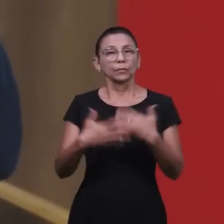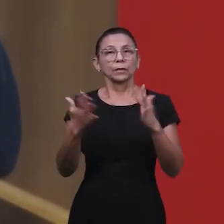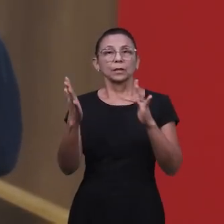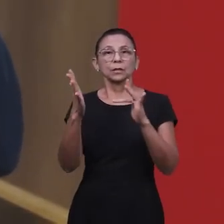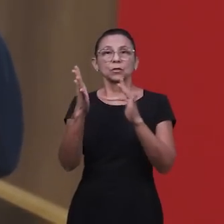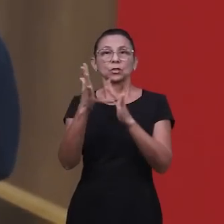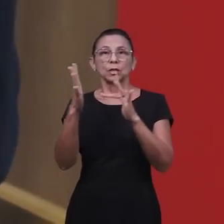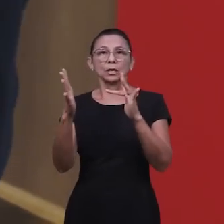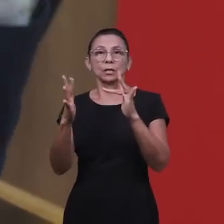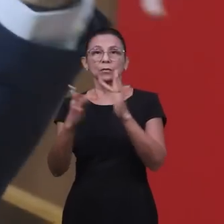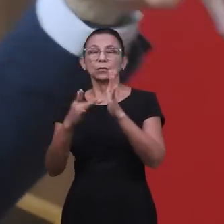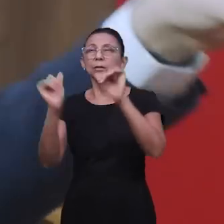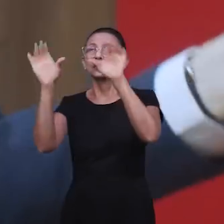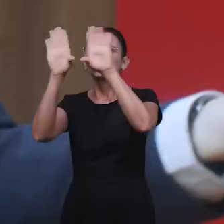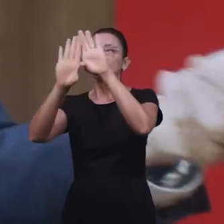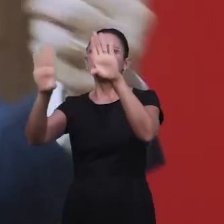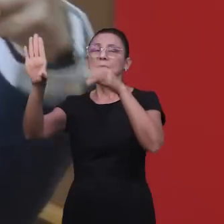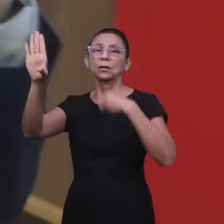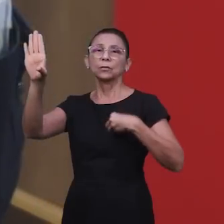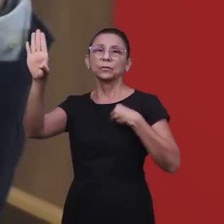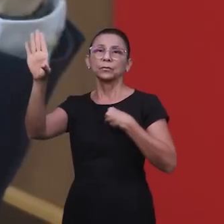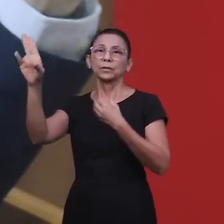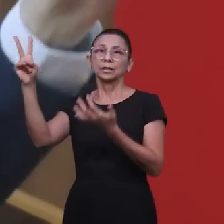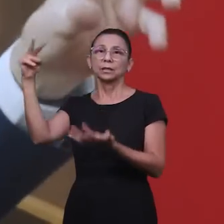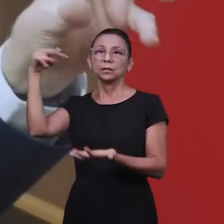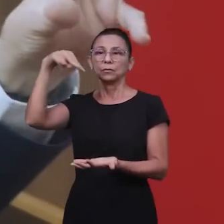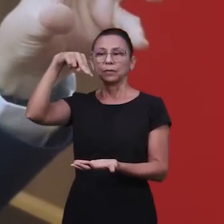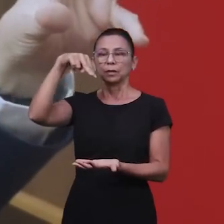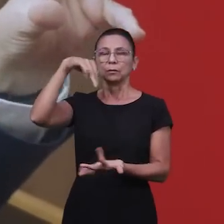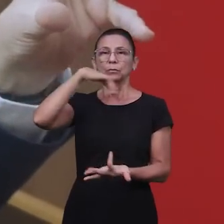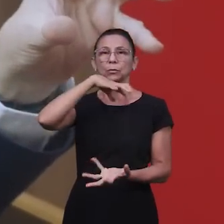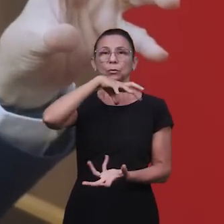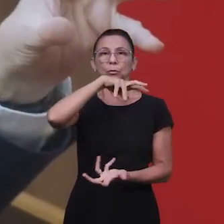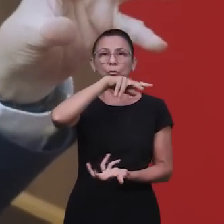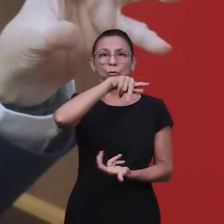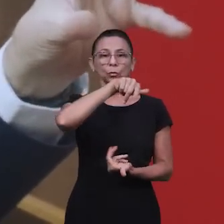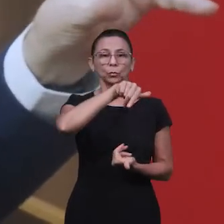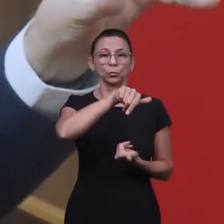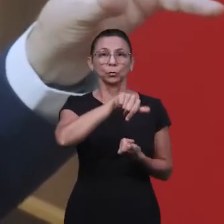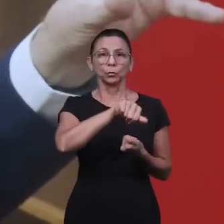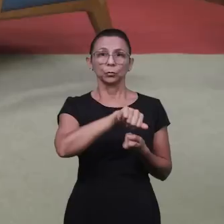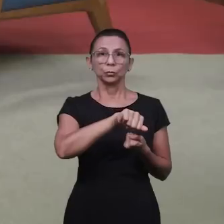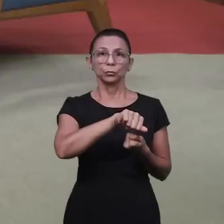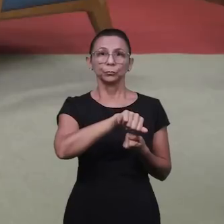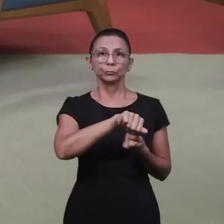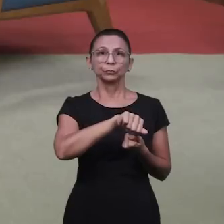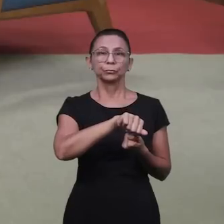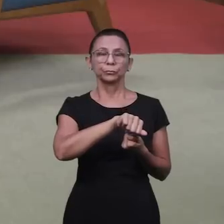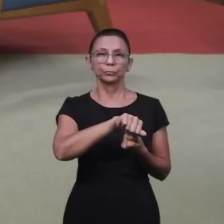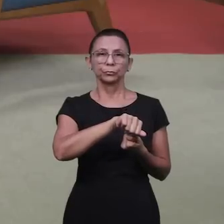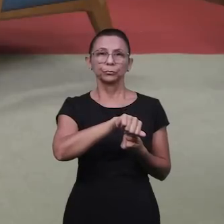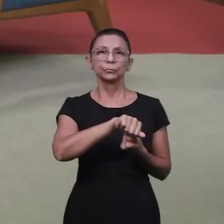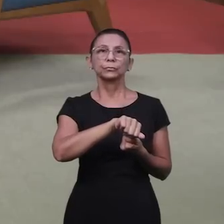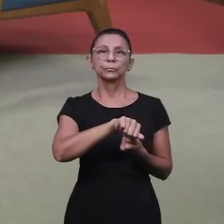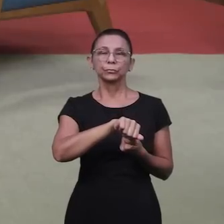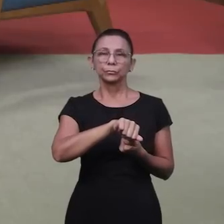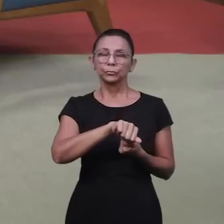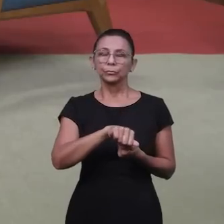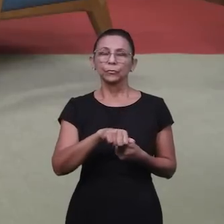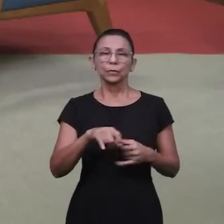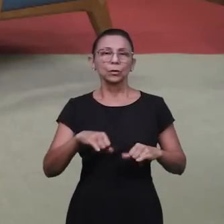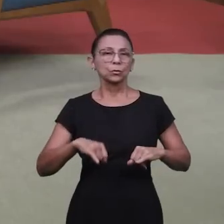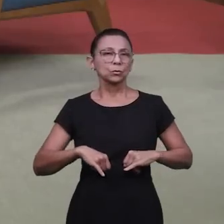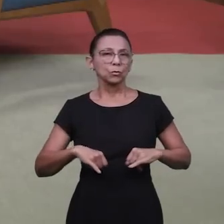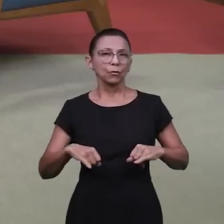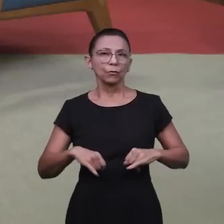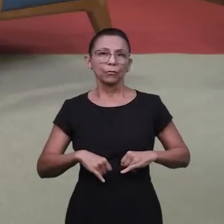nosso, sujeito a tudo aquilo que Jesus passou. Tudo aquilo que um homem pode